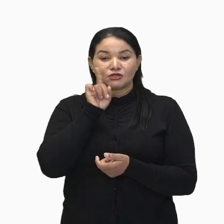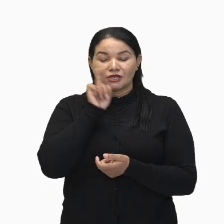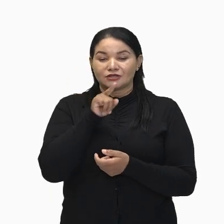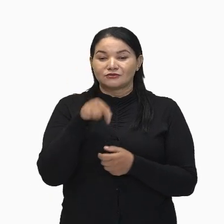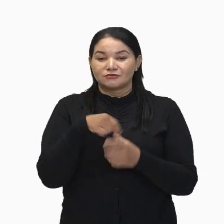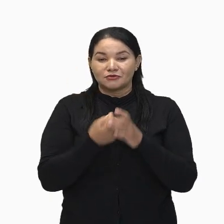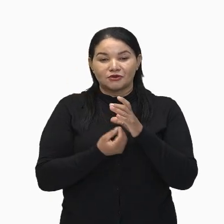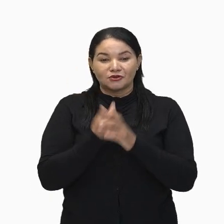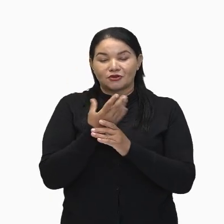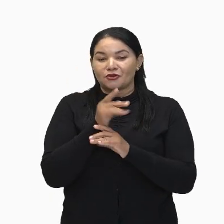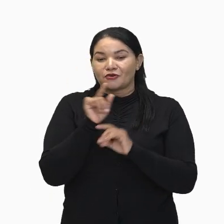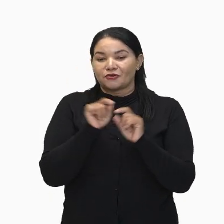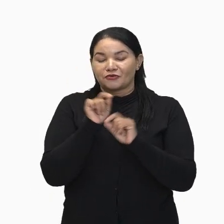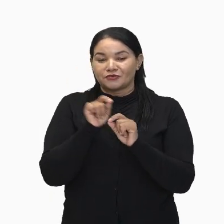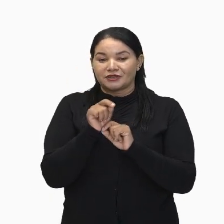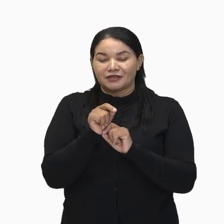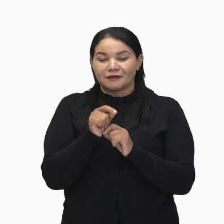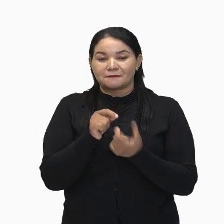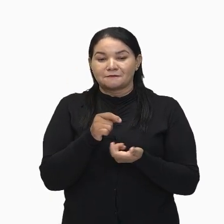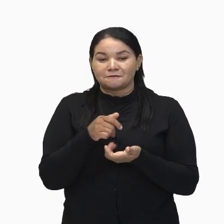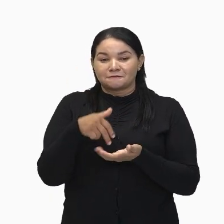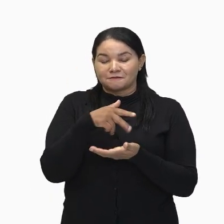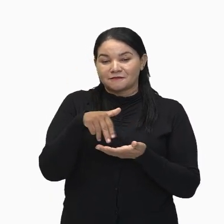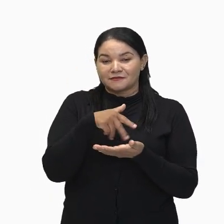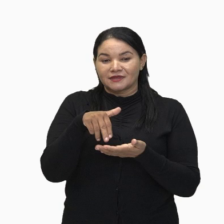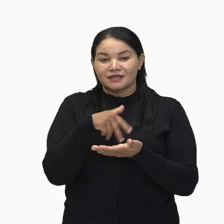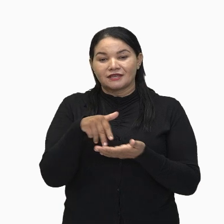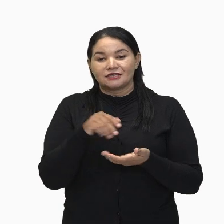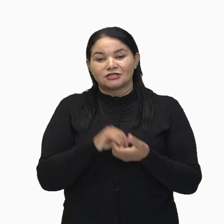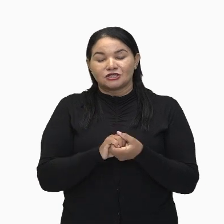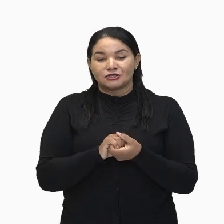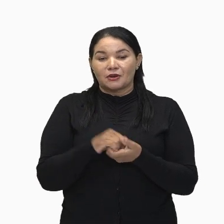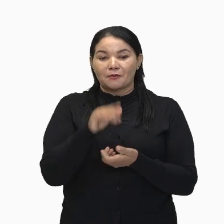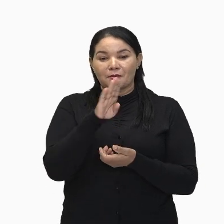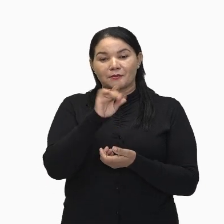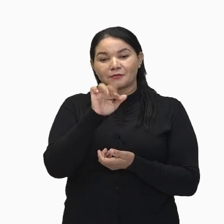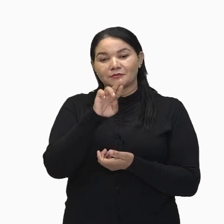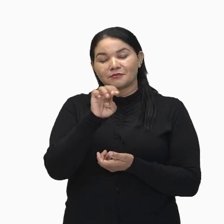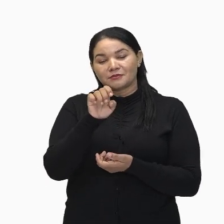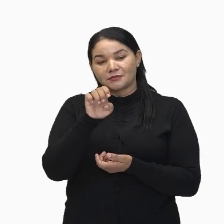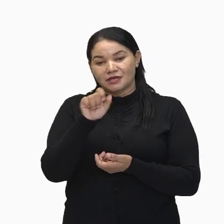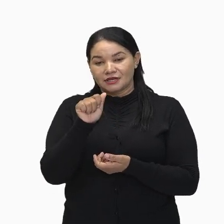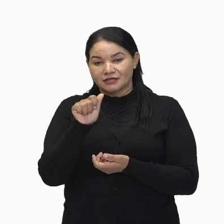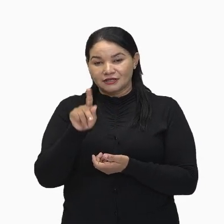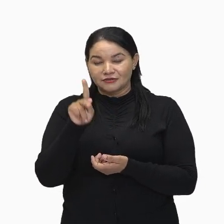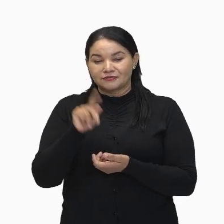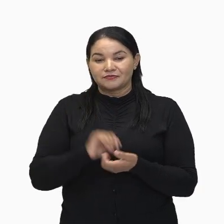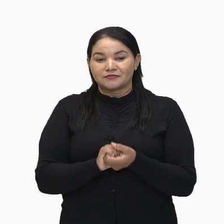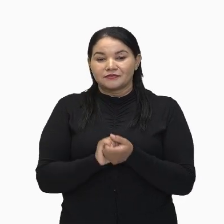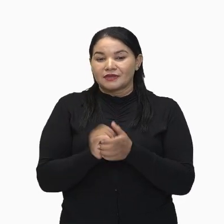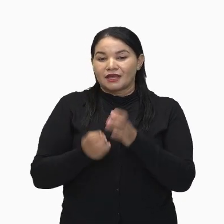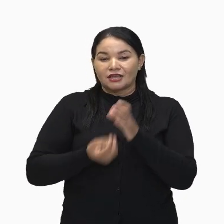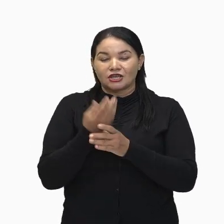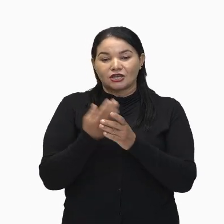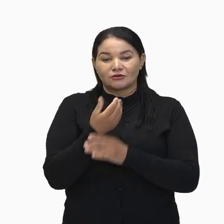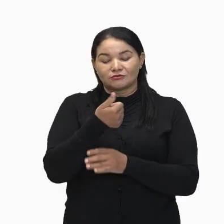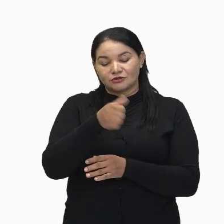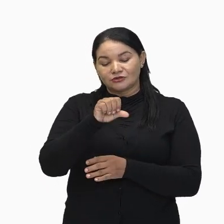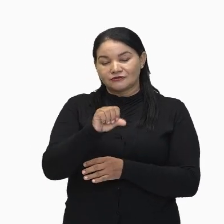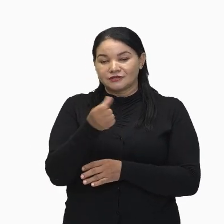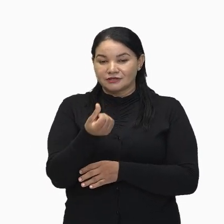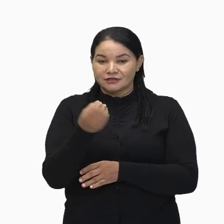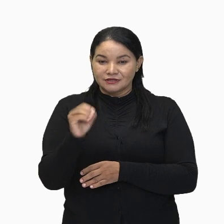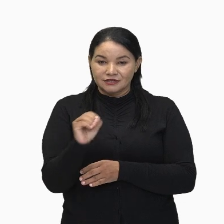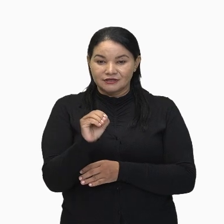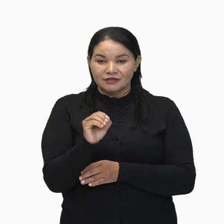E traz pra gente ali a questão do break, mostrando que é uma dança nascida em 1960.